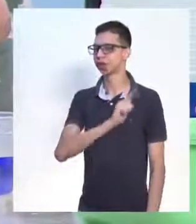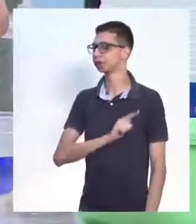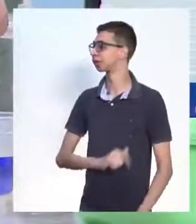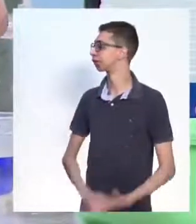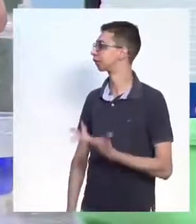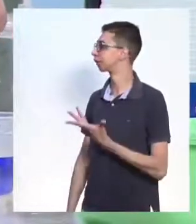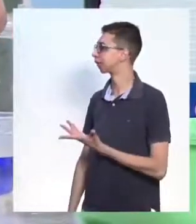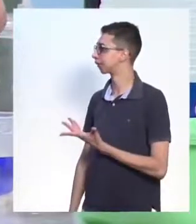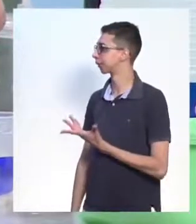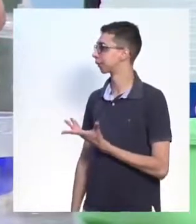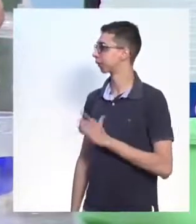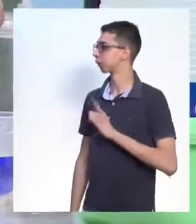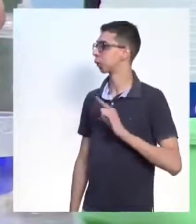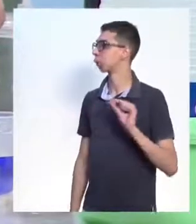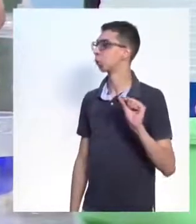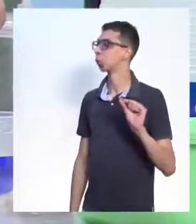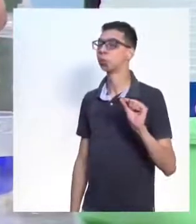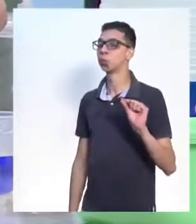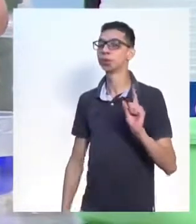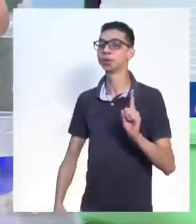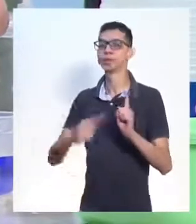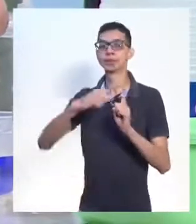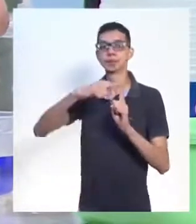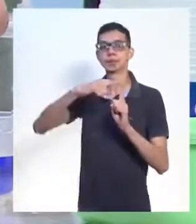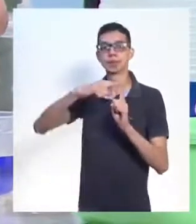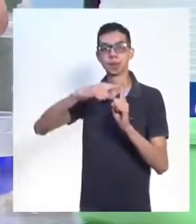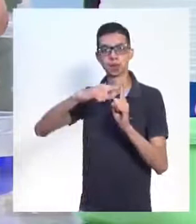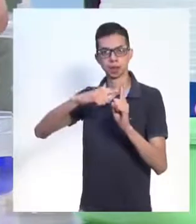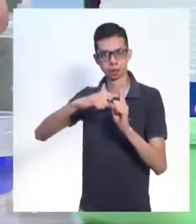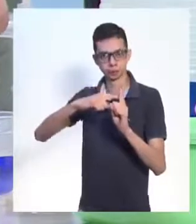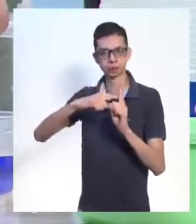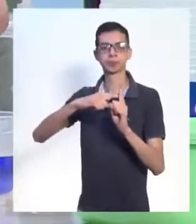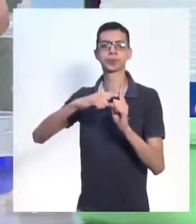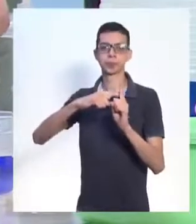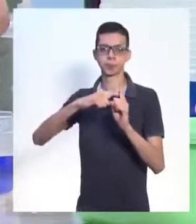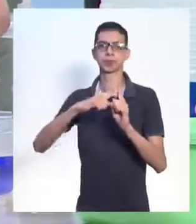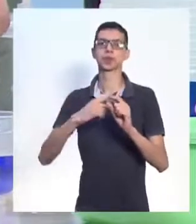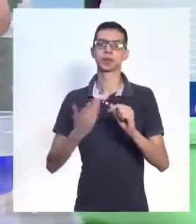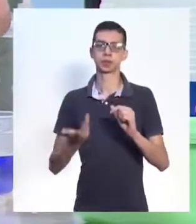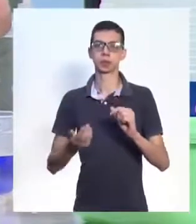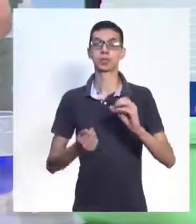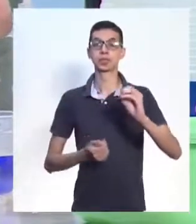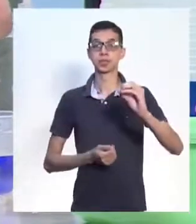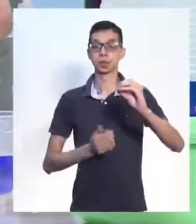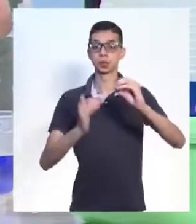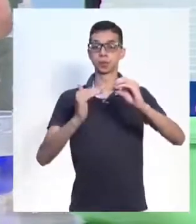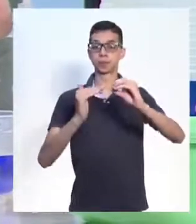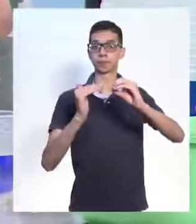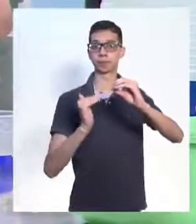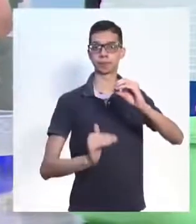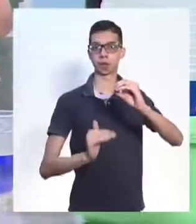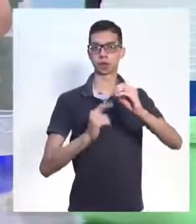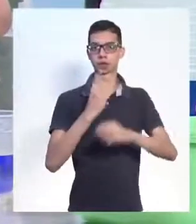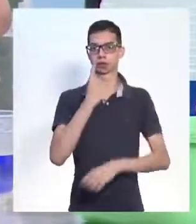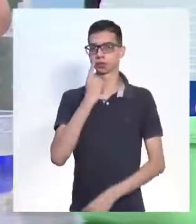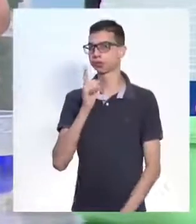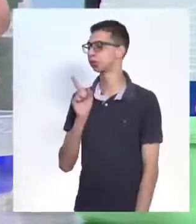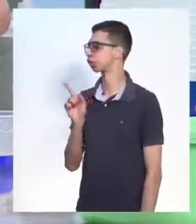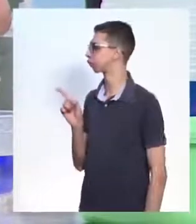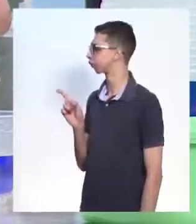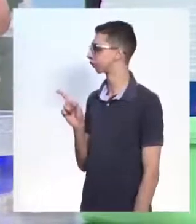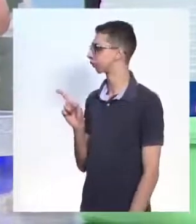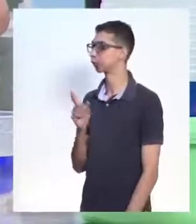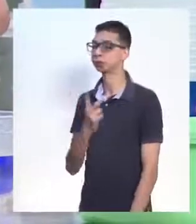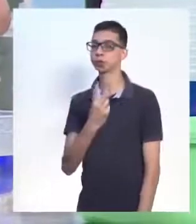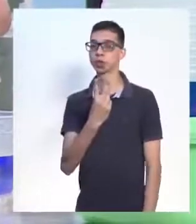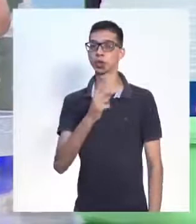Tá, então, nós temos uma temperatura aqui, né, no caso, menor que 0, ó, 2,2